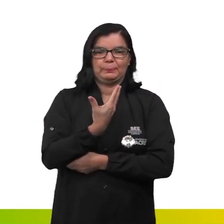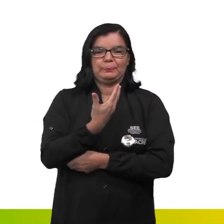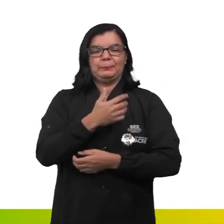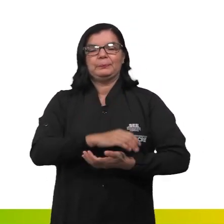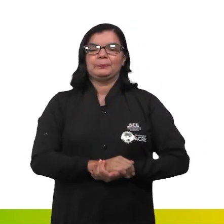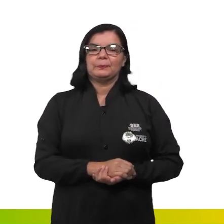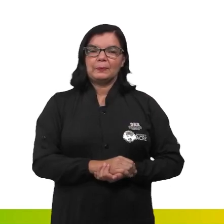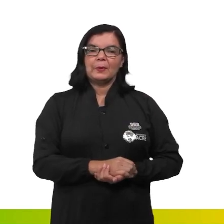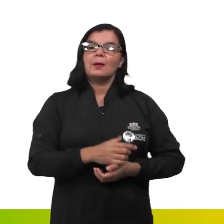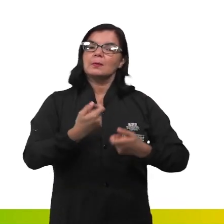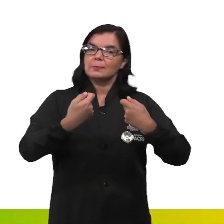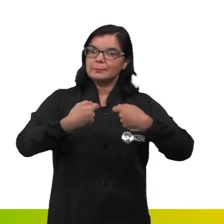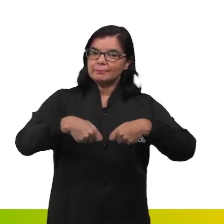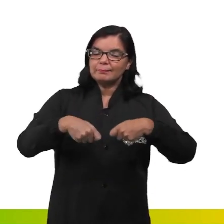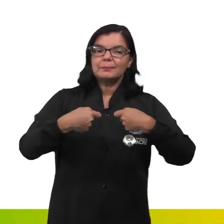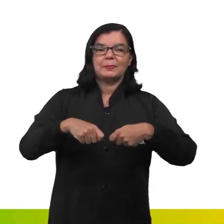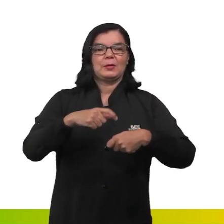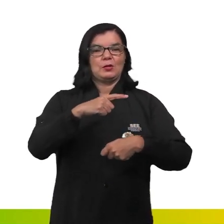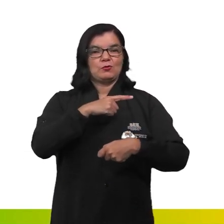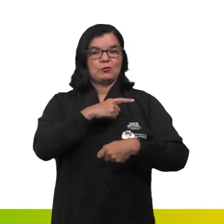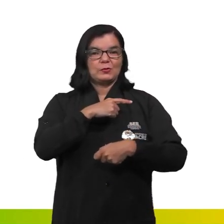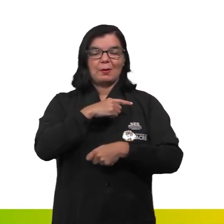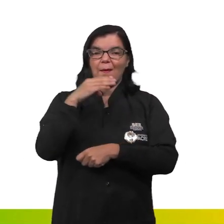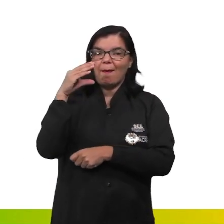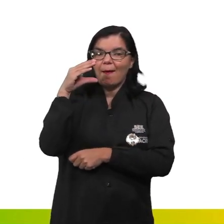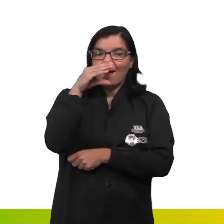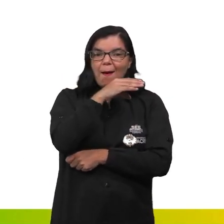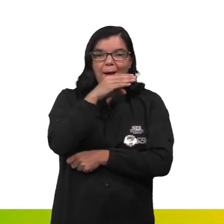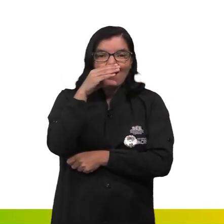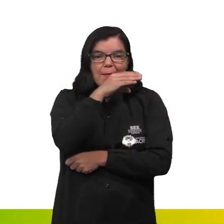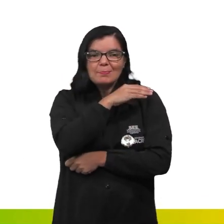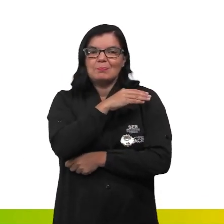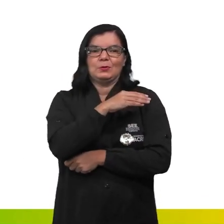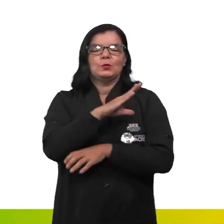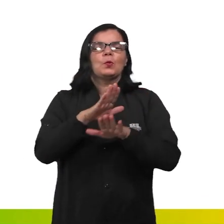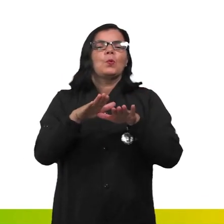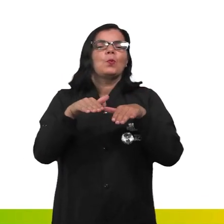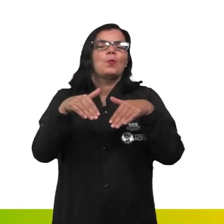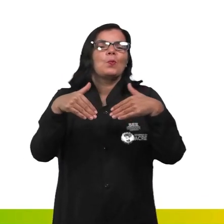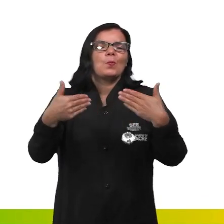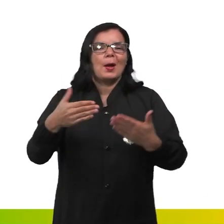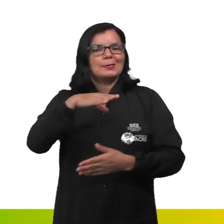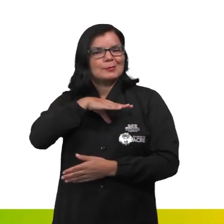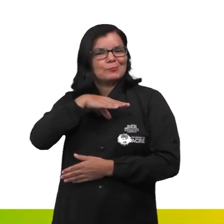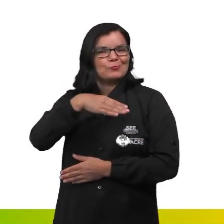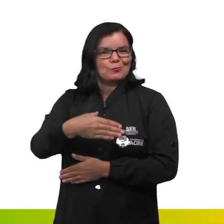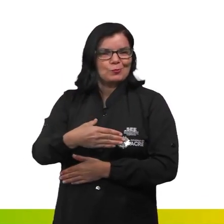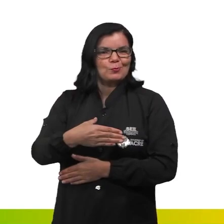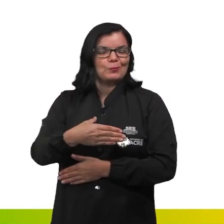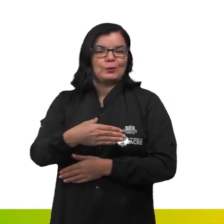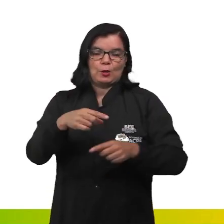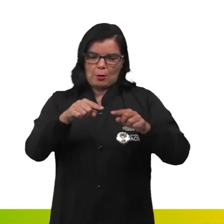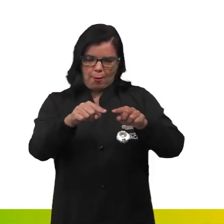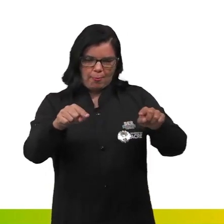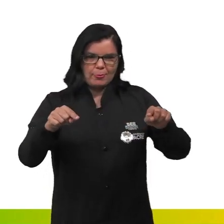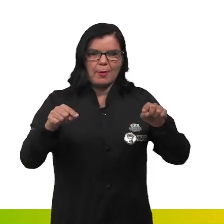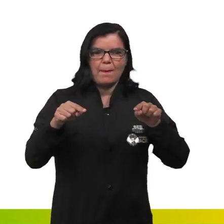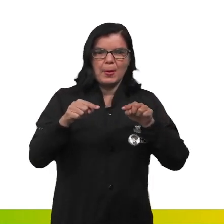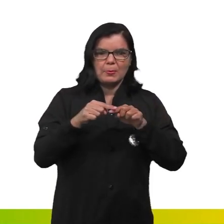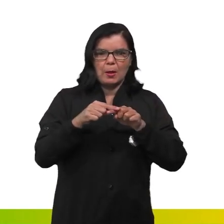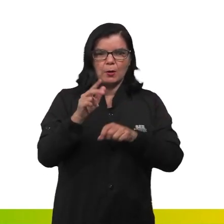Então, há a necessidade de ações urgentes. Quais ações, professor? Na demarcação,